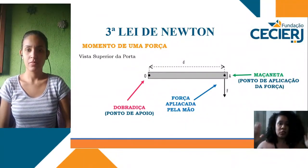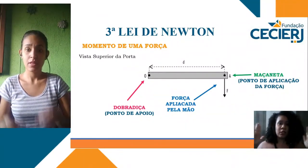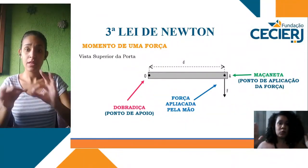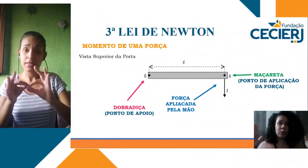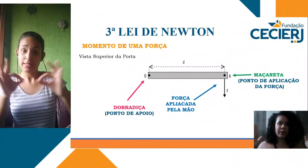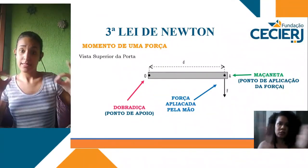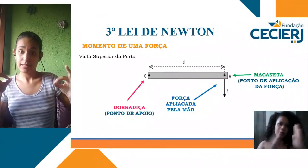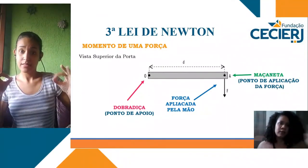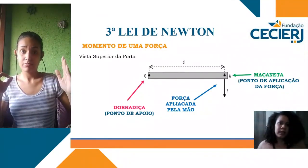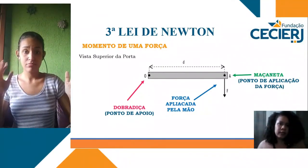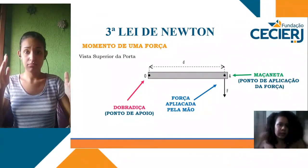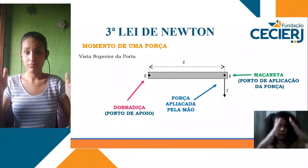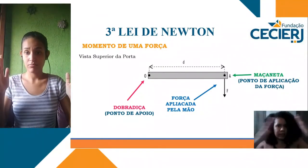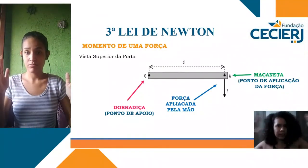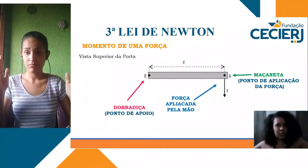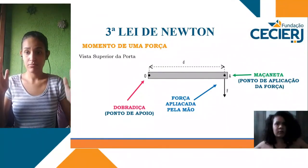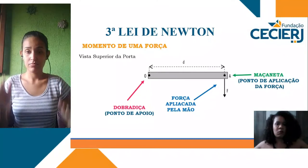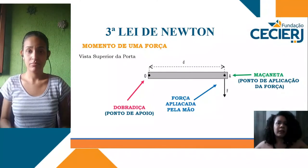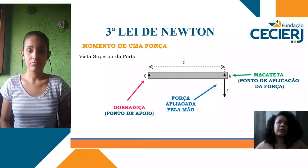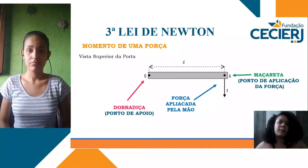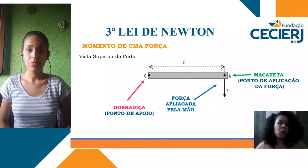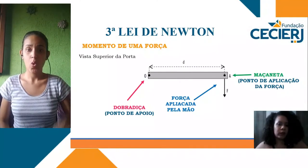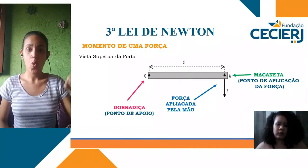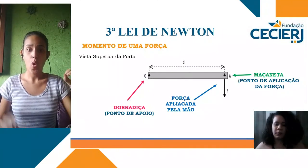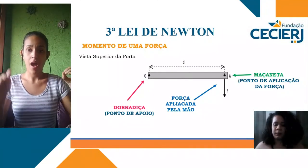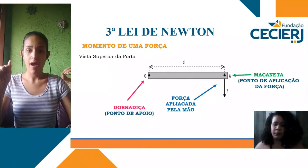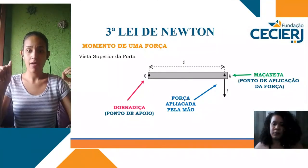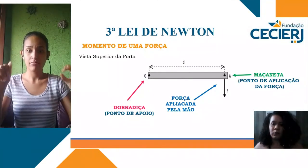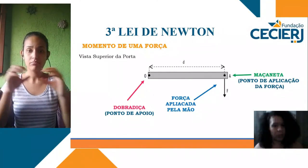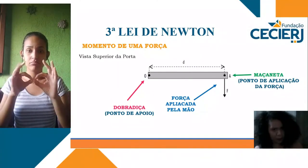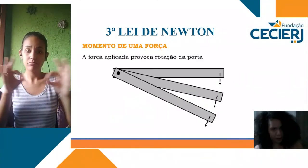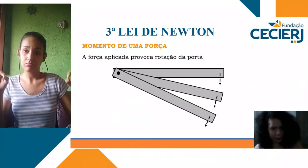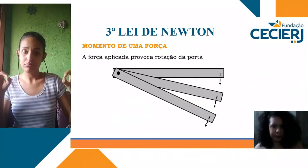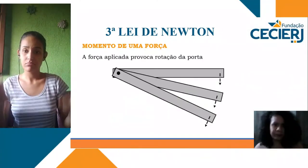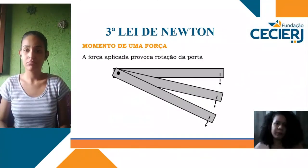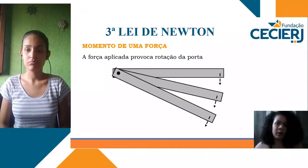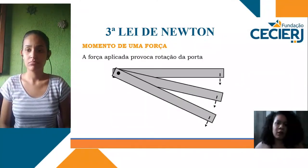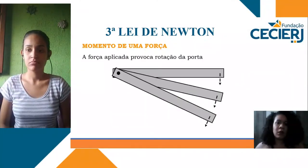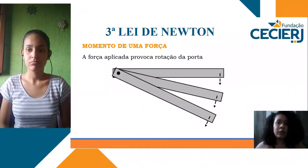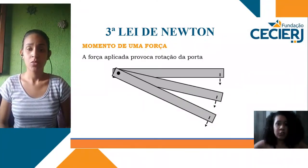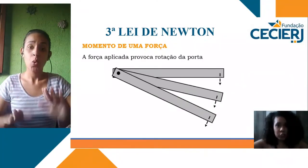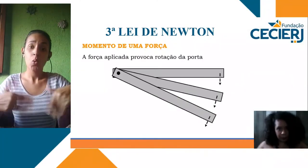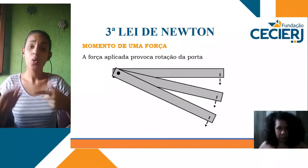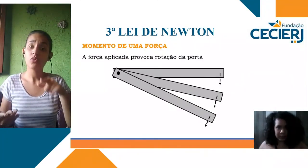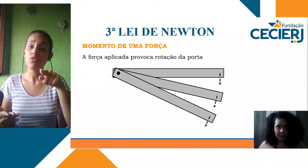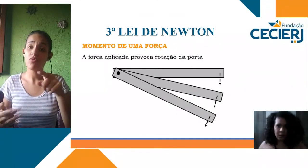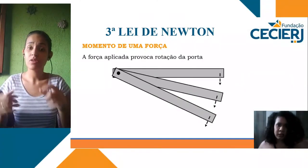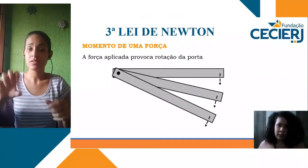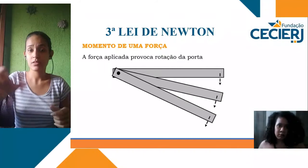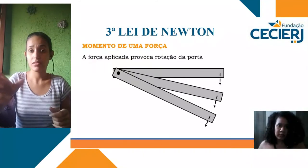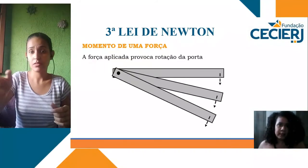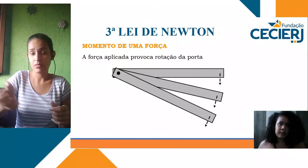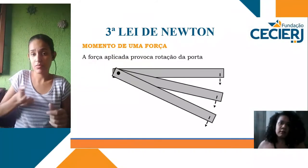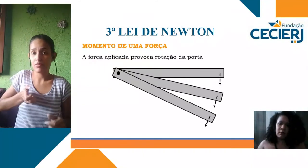maçaneta, a gente tem uma super distância ali, que seria quase que a extensão completa da porta. Ok? Quando a gente puxa essa